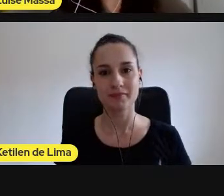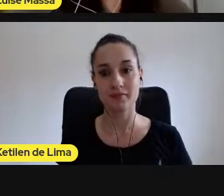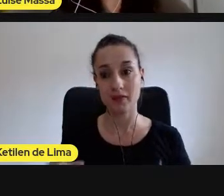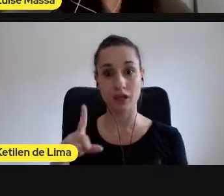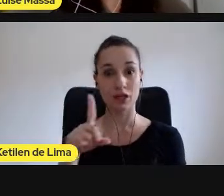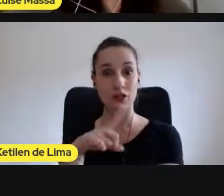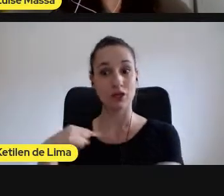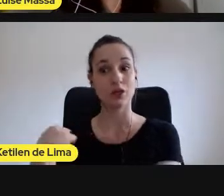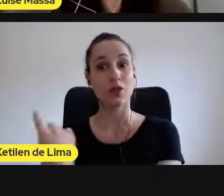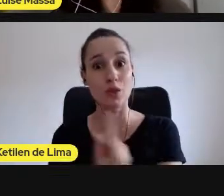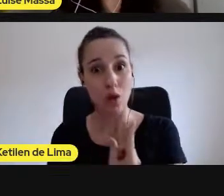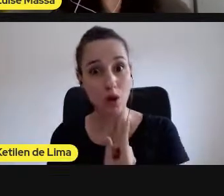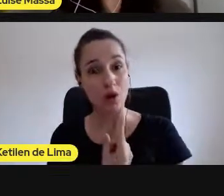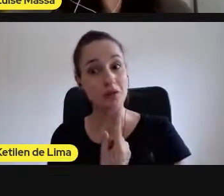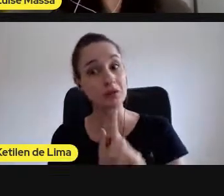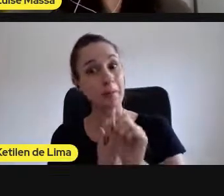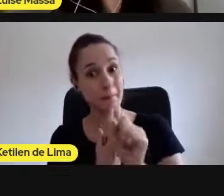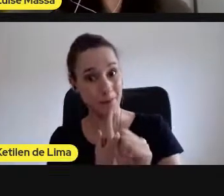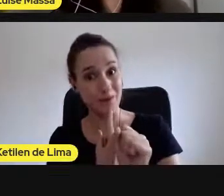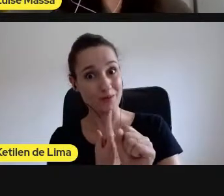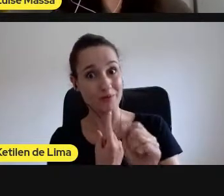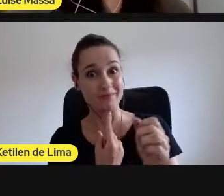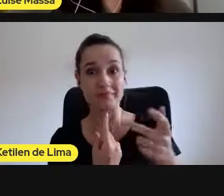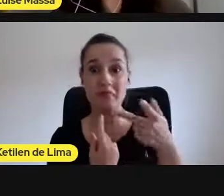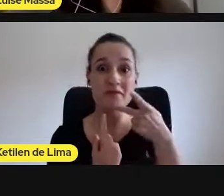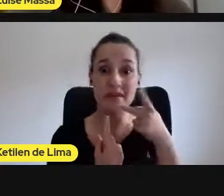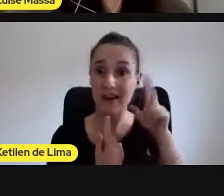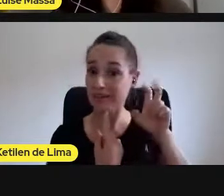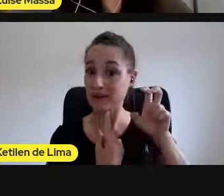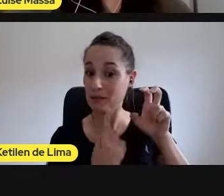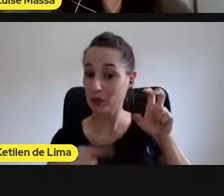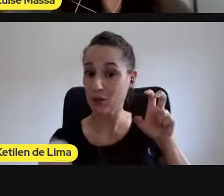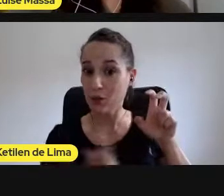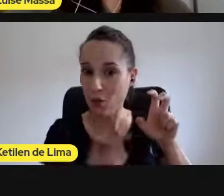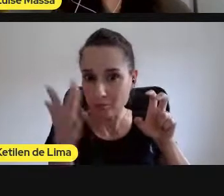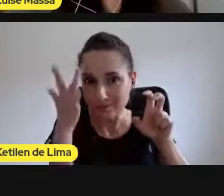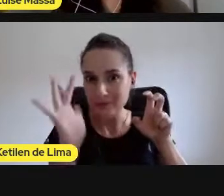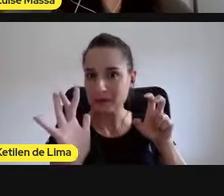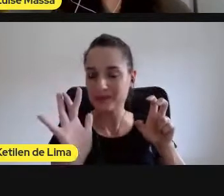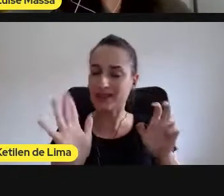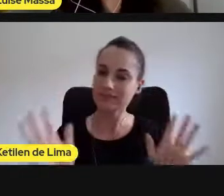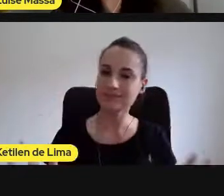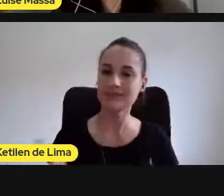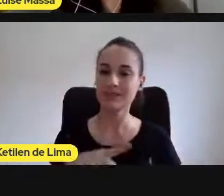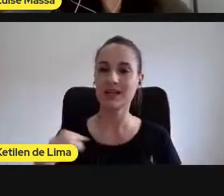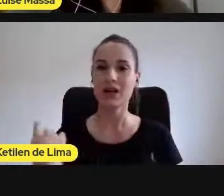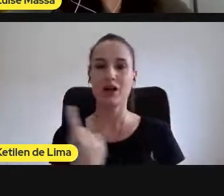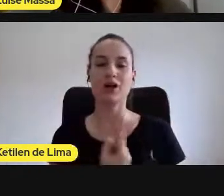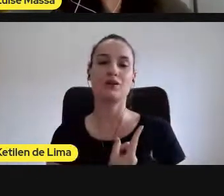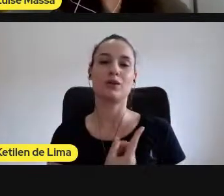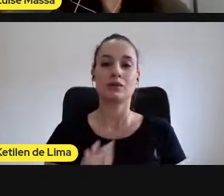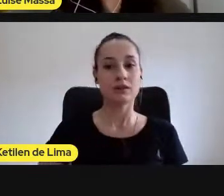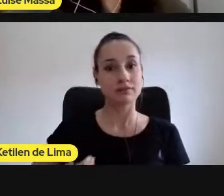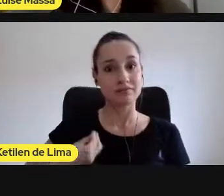nós nos encontramos num campo da existência onde